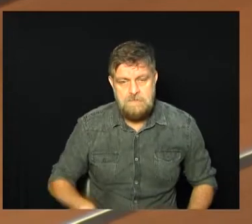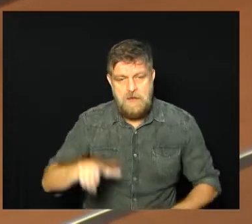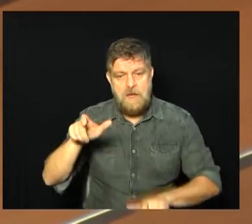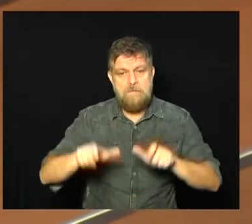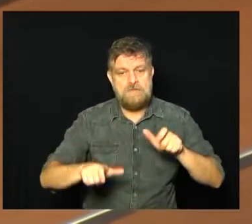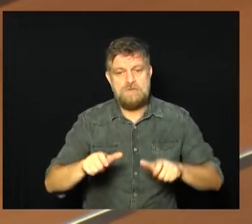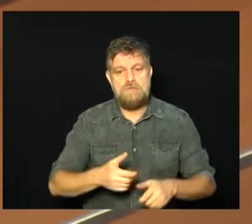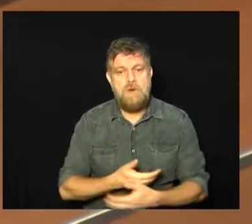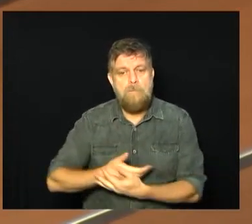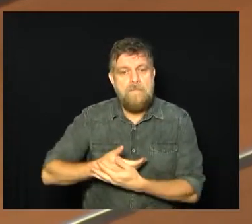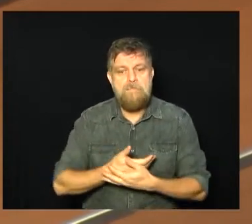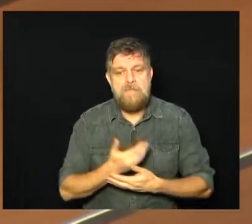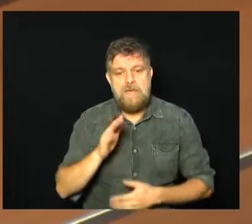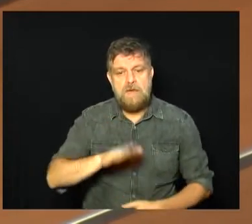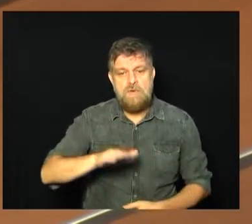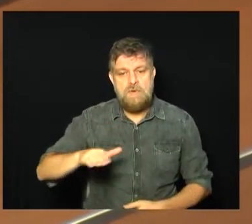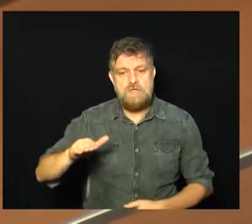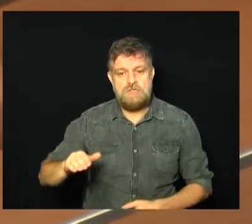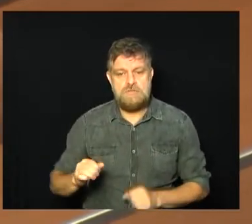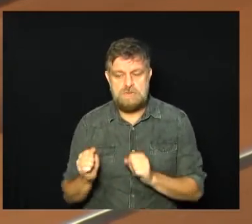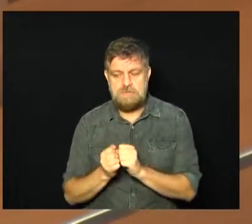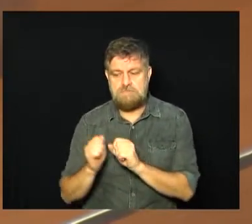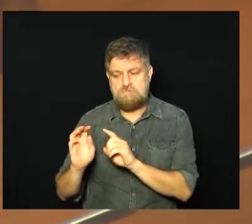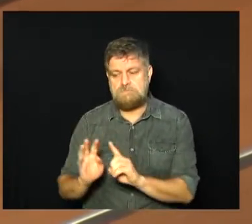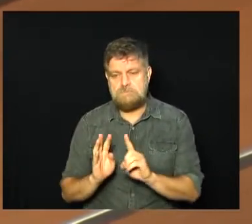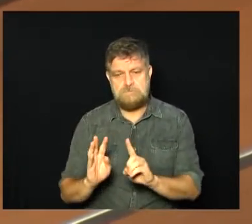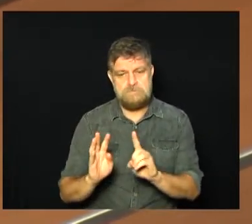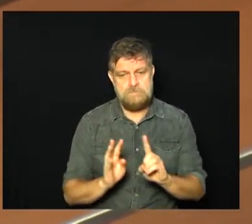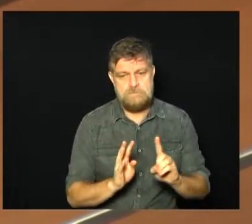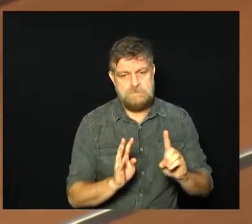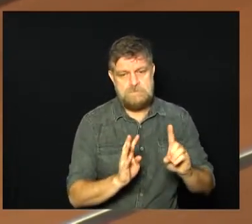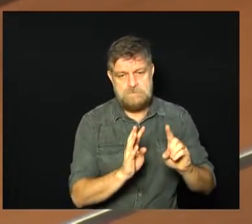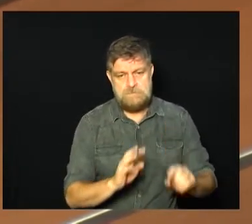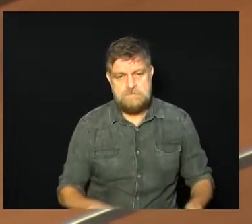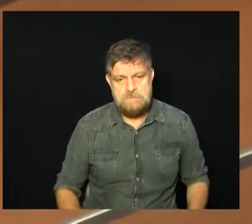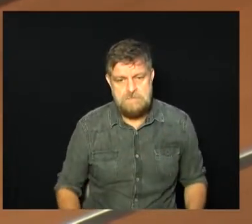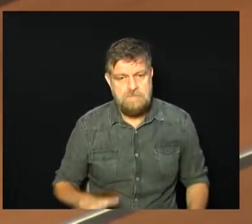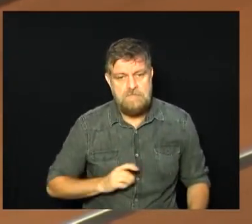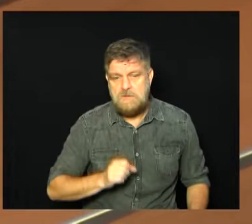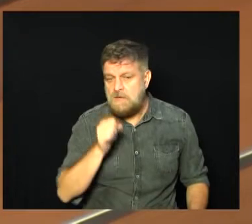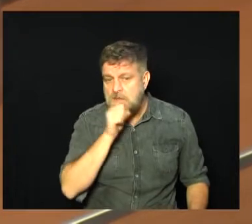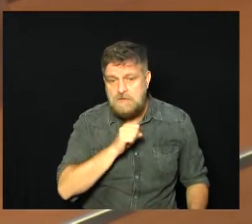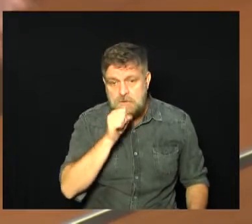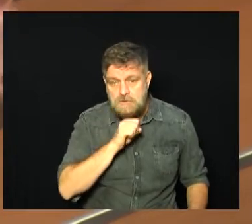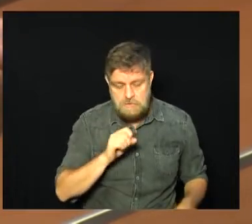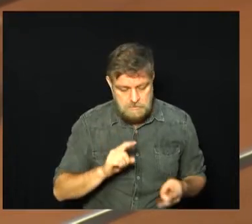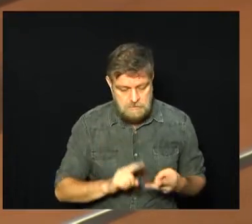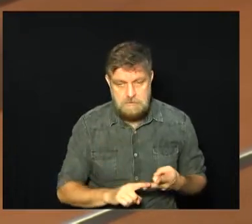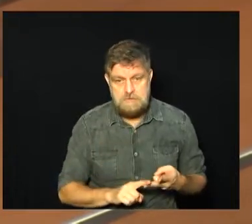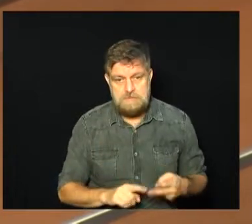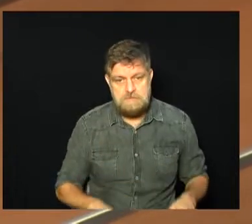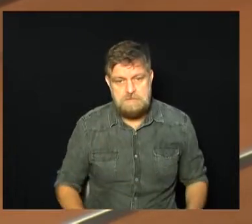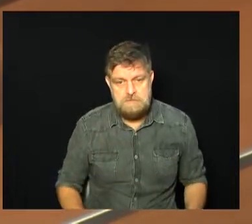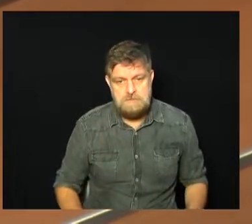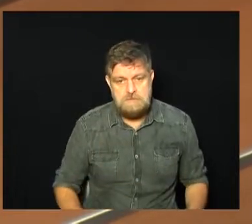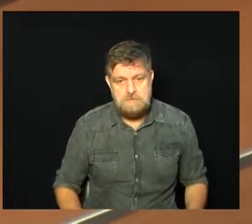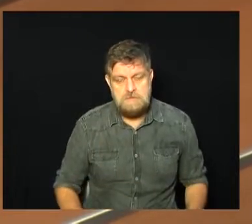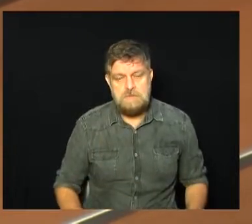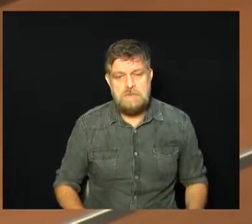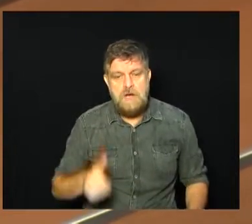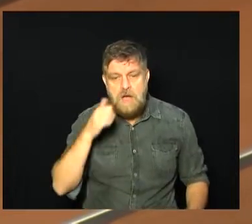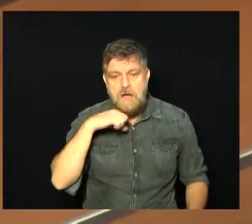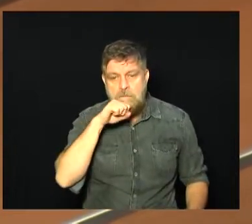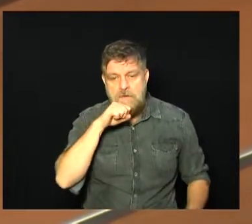criança, gente que não tem idosos, crianças, mães com carrinho de